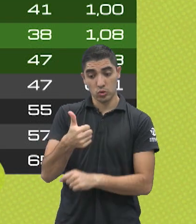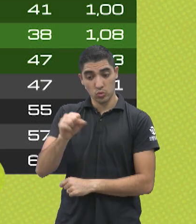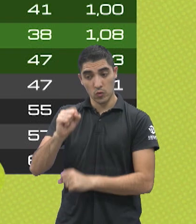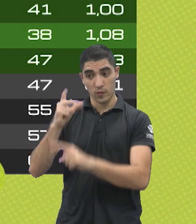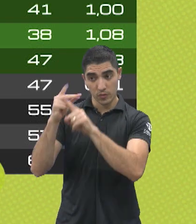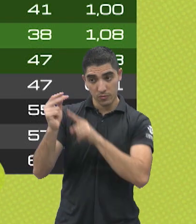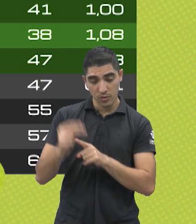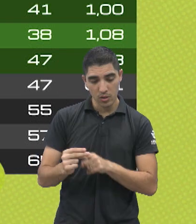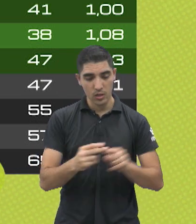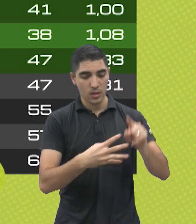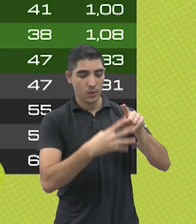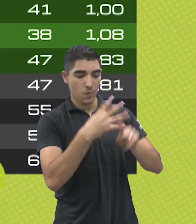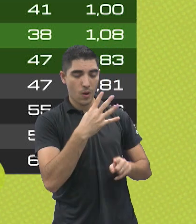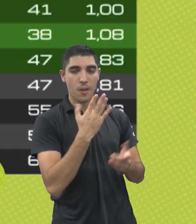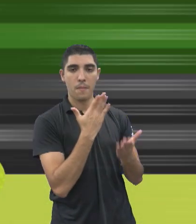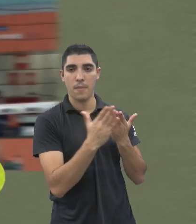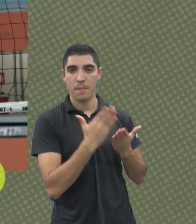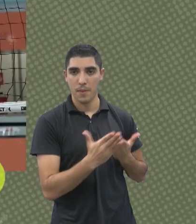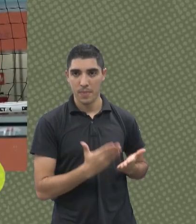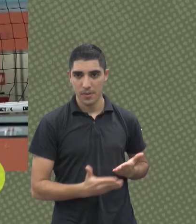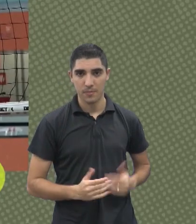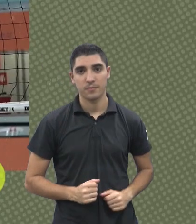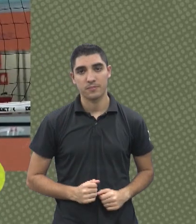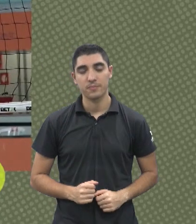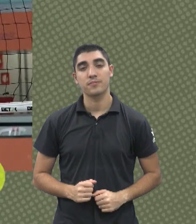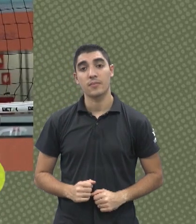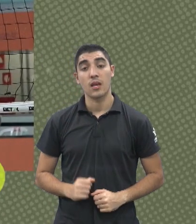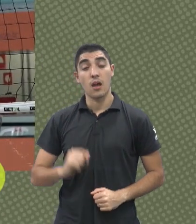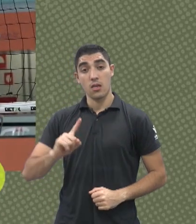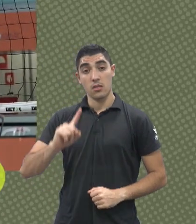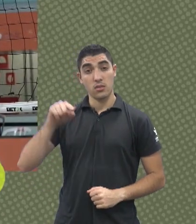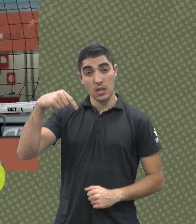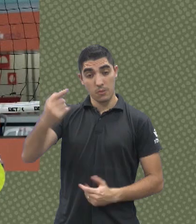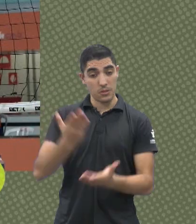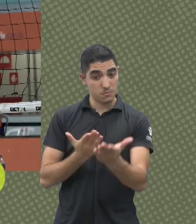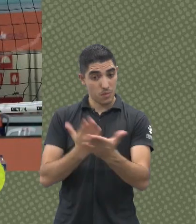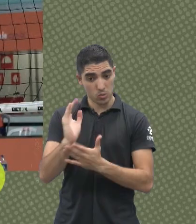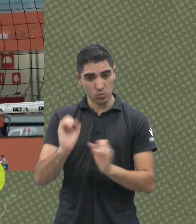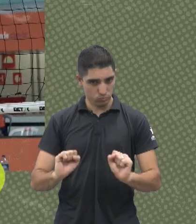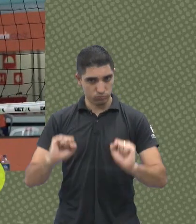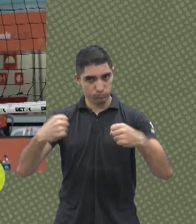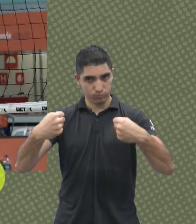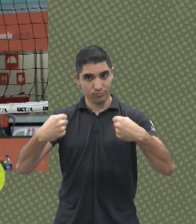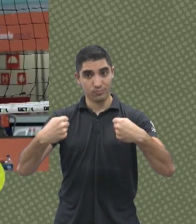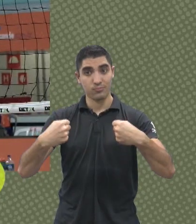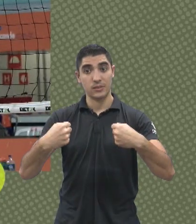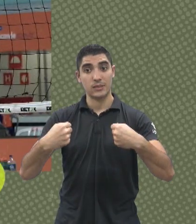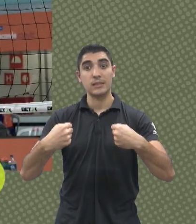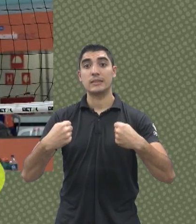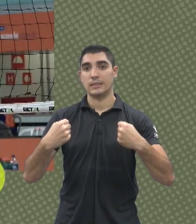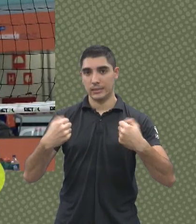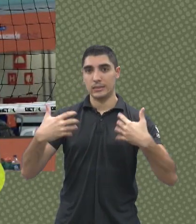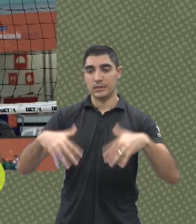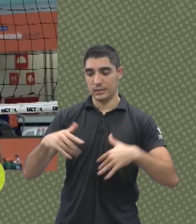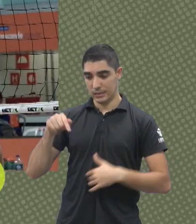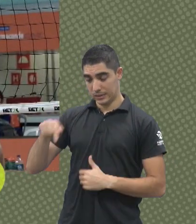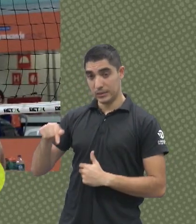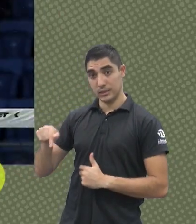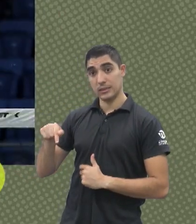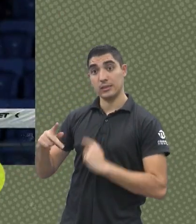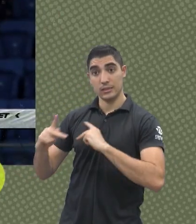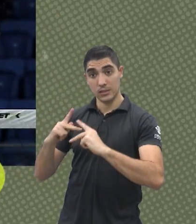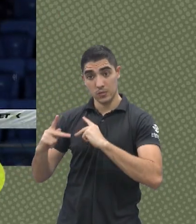4 derrotas em 22 jogos. Já nos playoffs de quartas de final, um encontro com o Joinville,